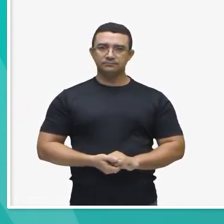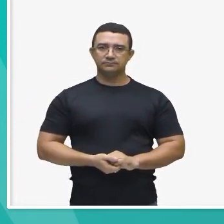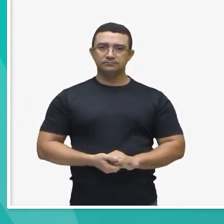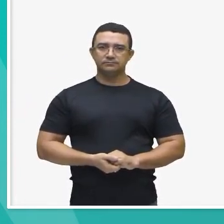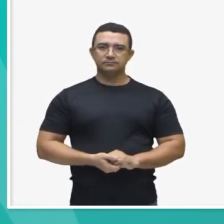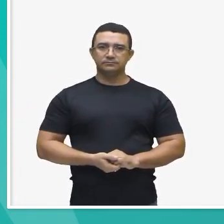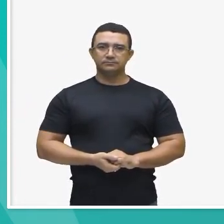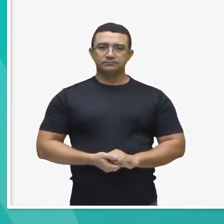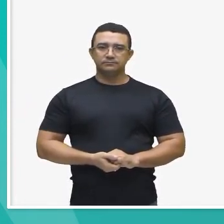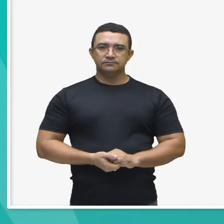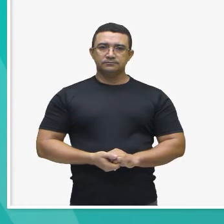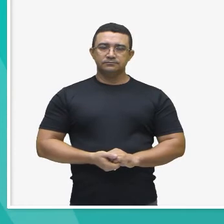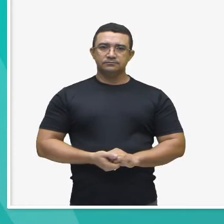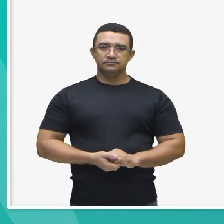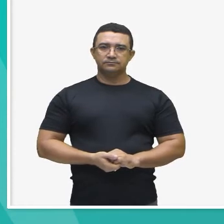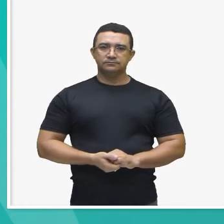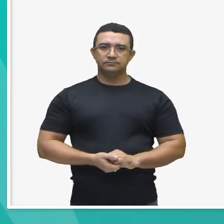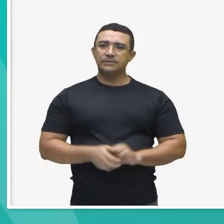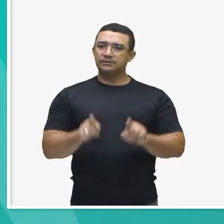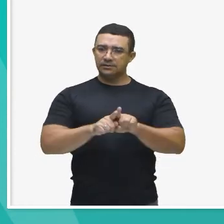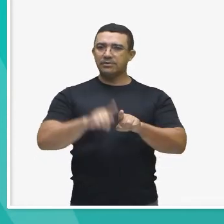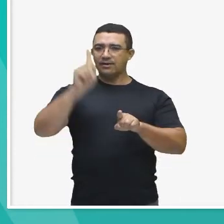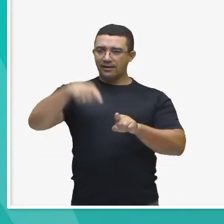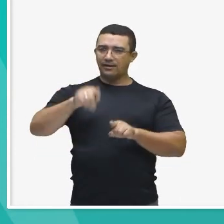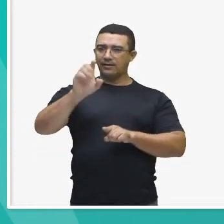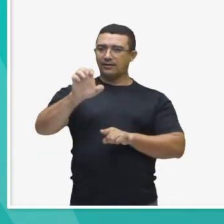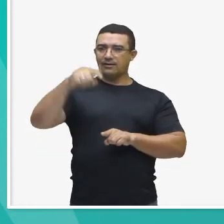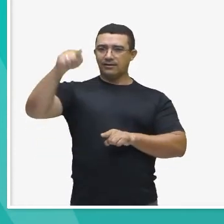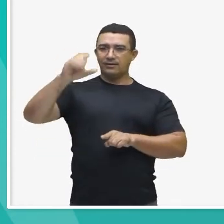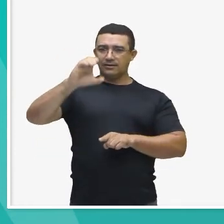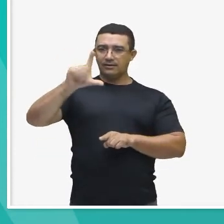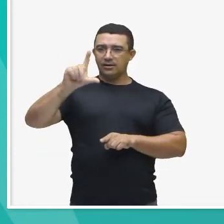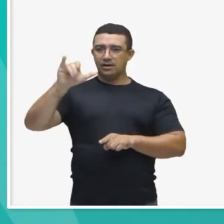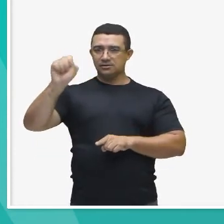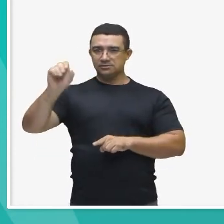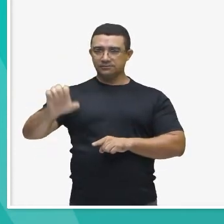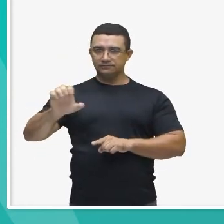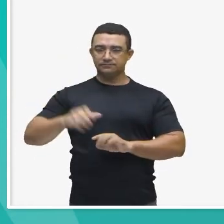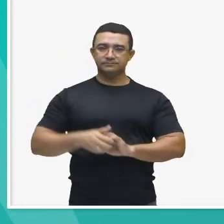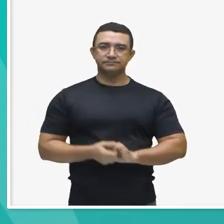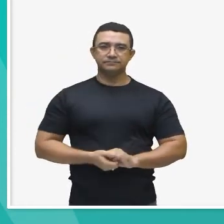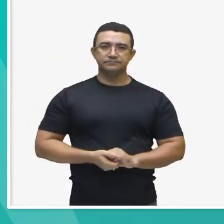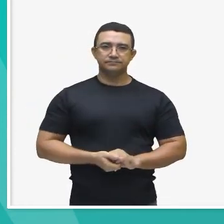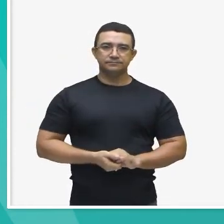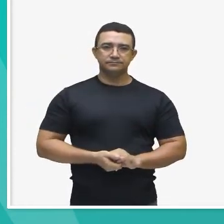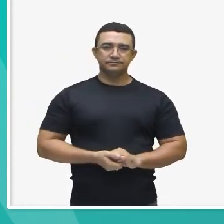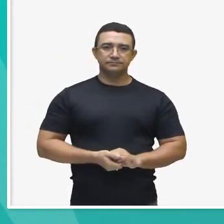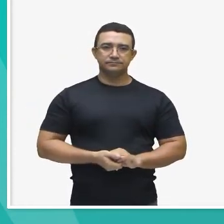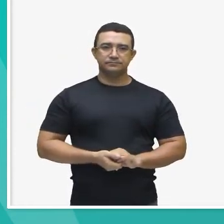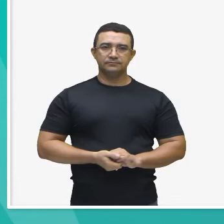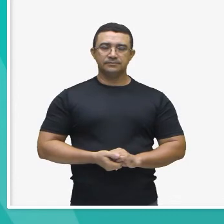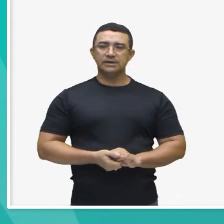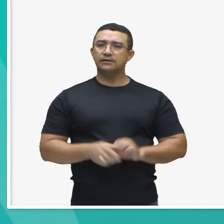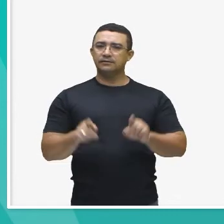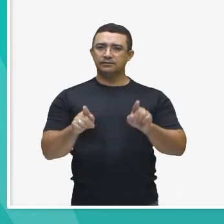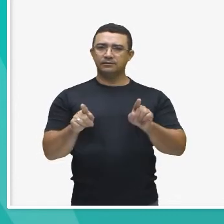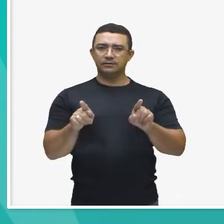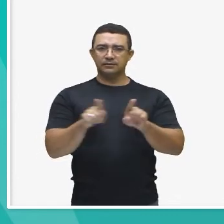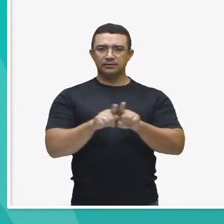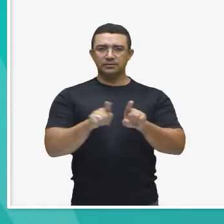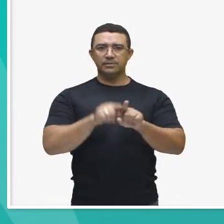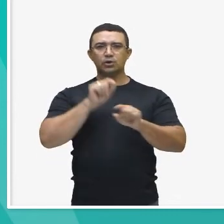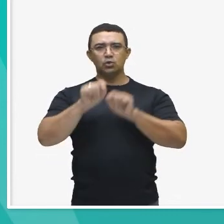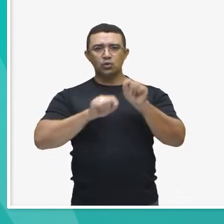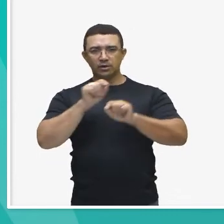si. Então, eu tenho outro caso de ênclise. Eu vou considerar também como próclise, né, quando